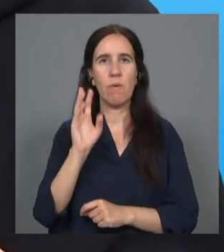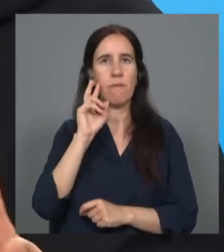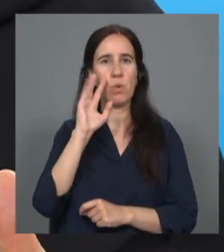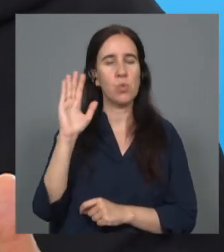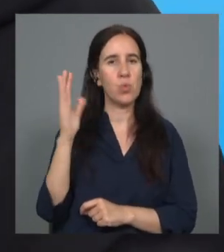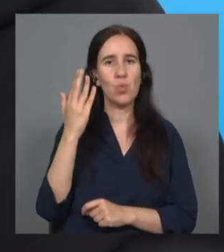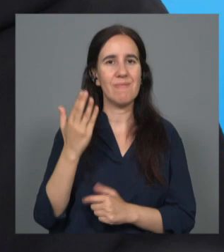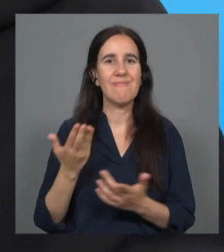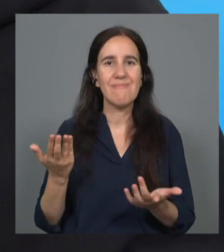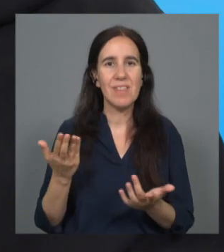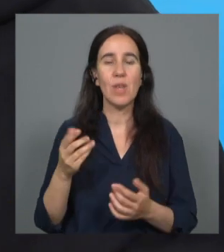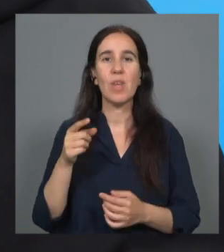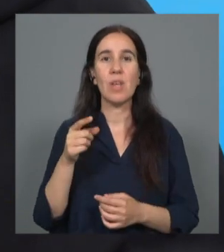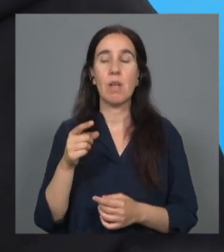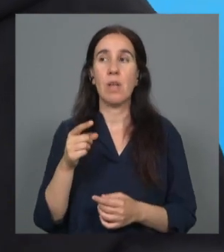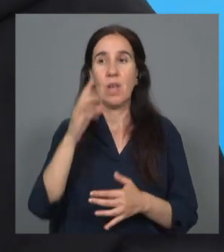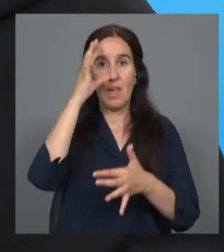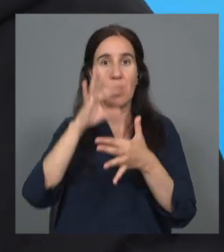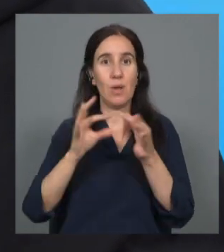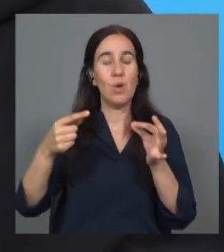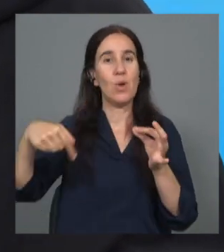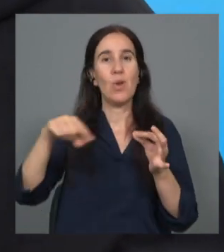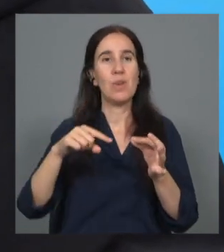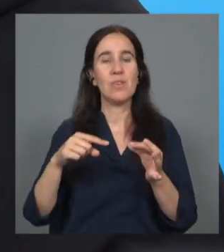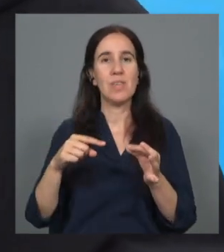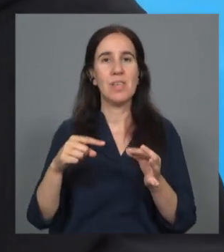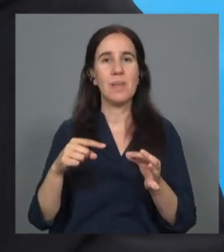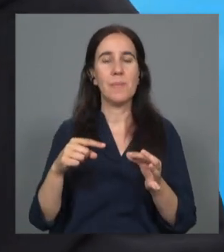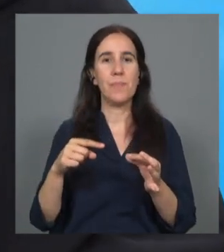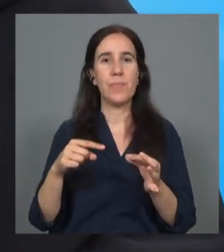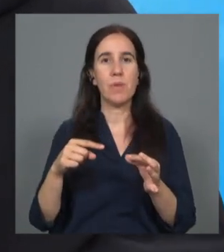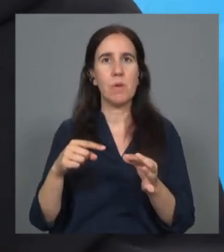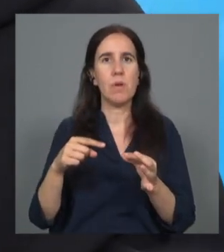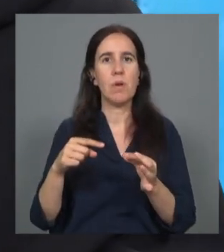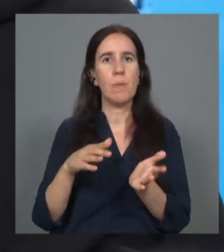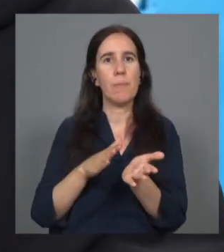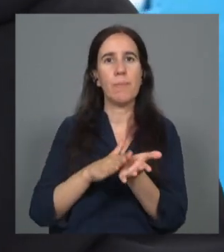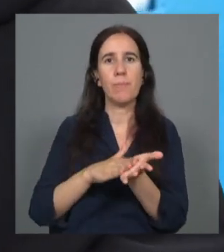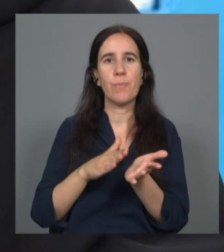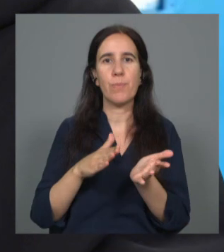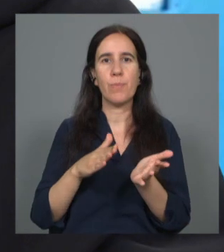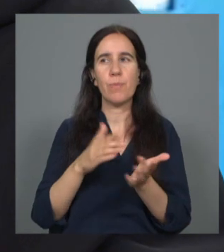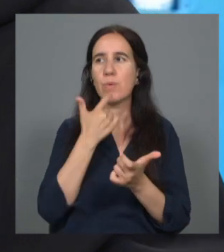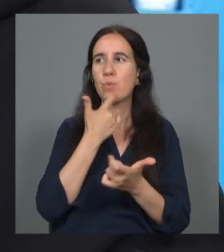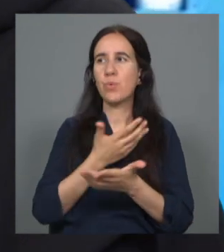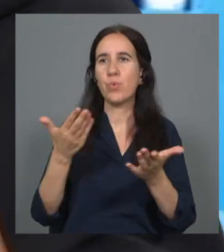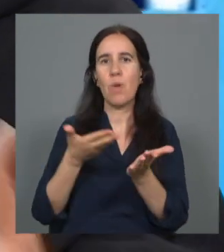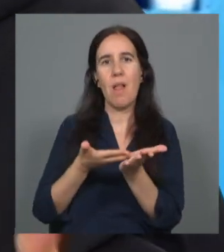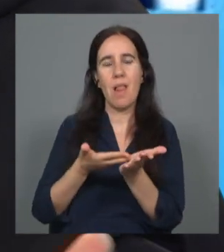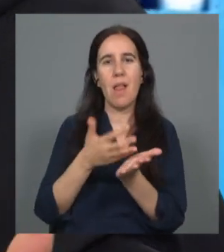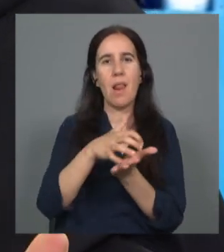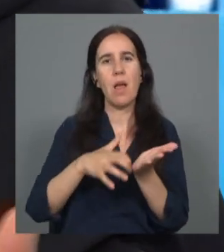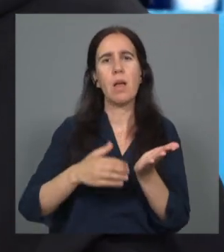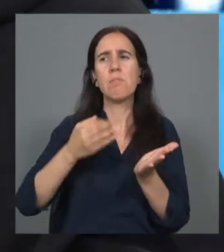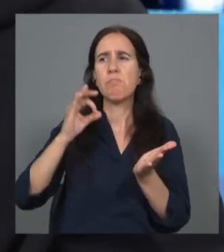Portanto, logicamente nós não podemos ter provas de que tudo aquilo que aqui está escrito se passou